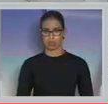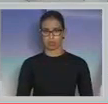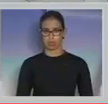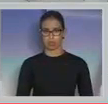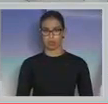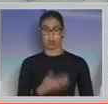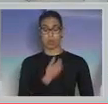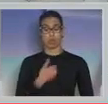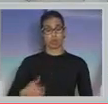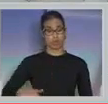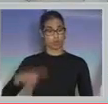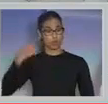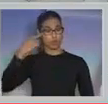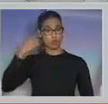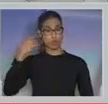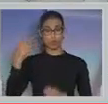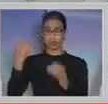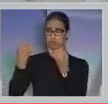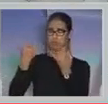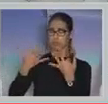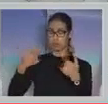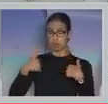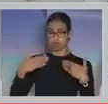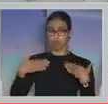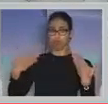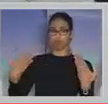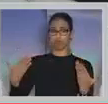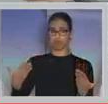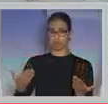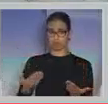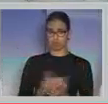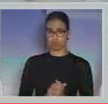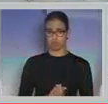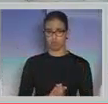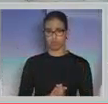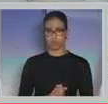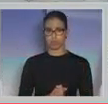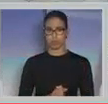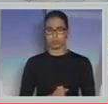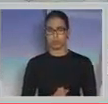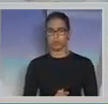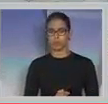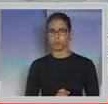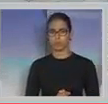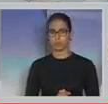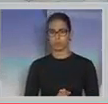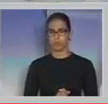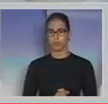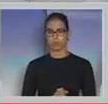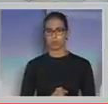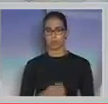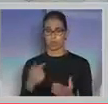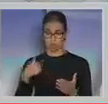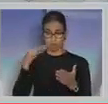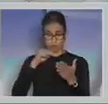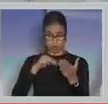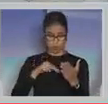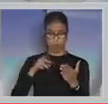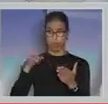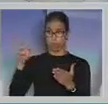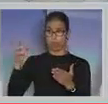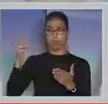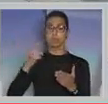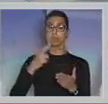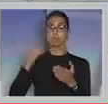do governo Dória para o desmonte da educação infantil para o fechamento dessa salas eu vou ver aqui daqui